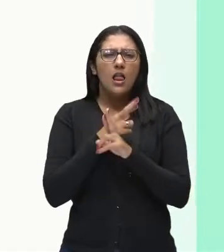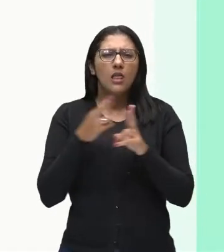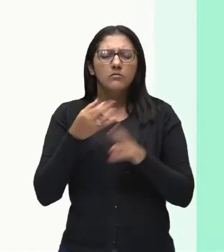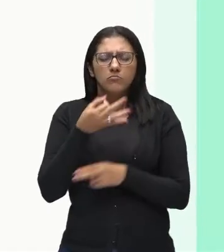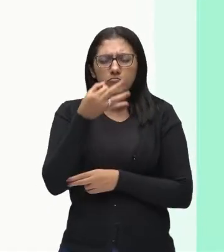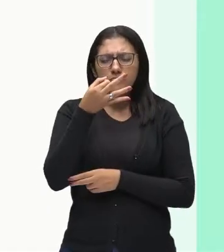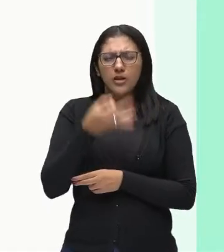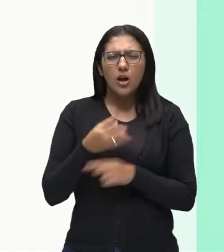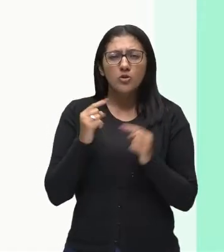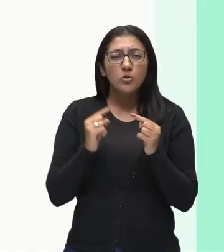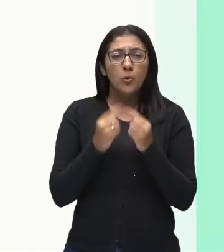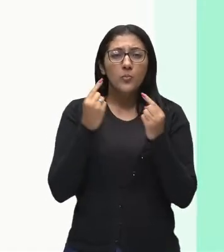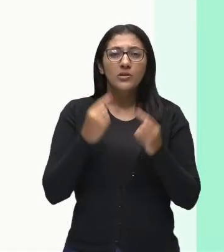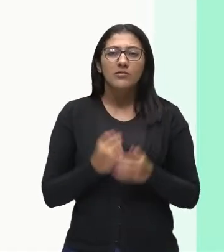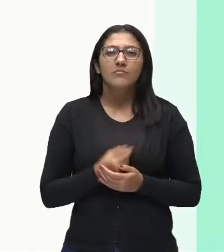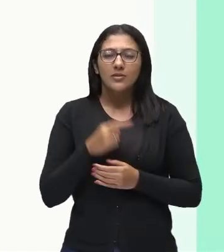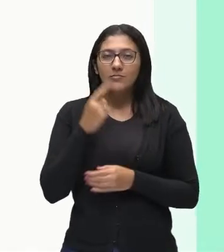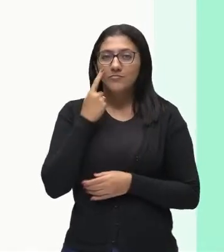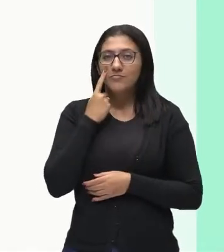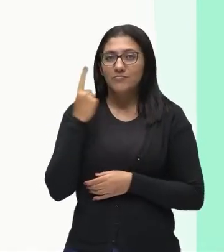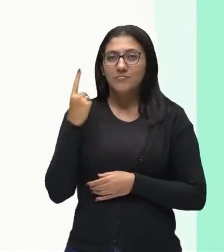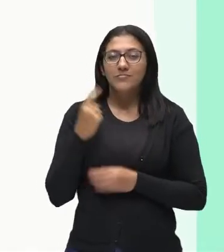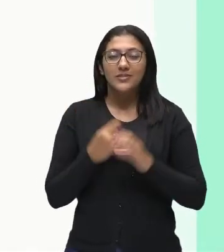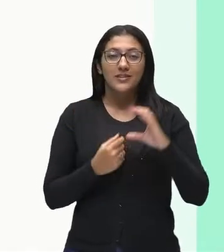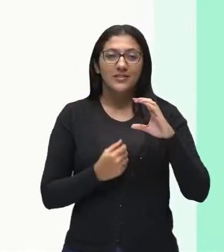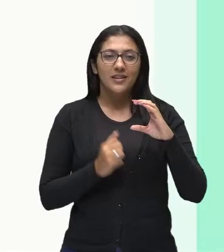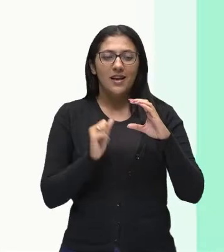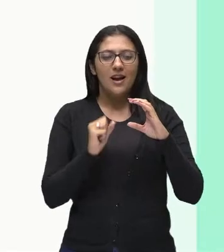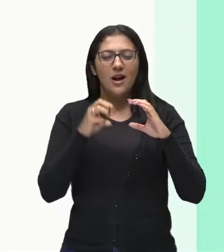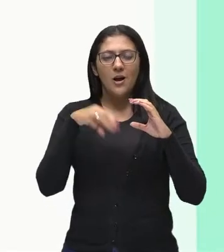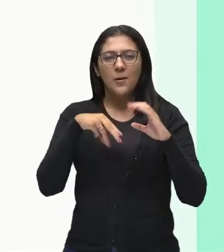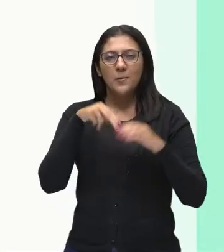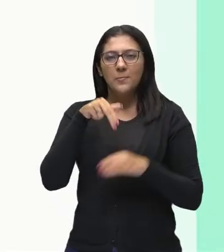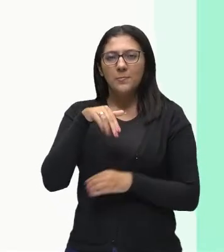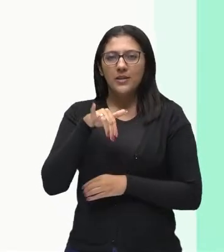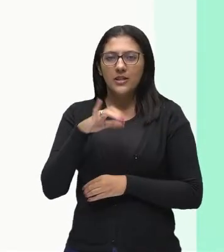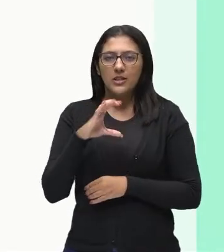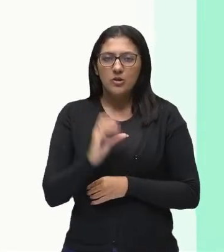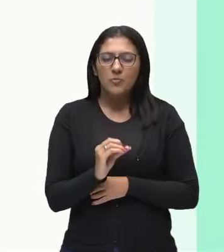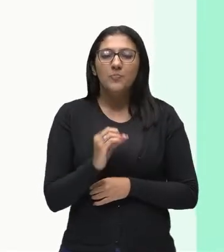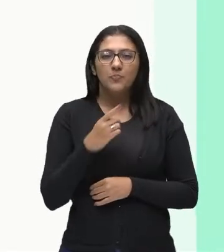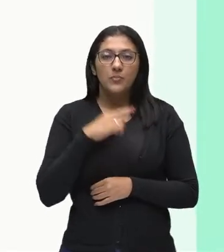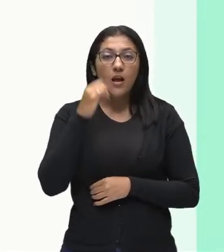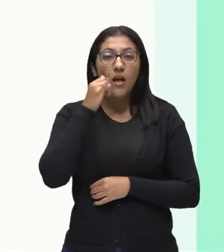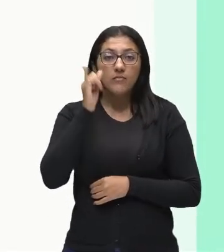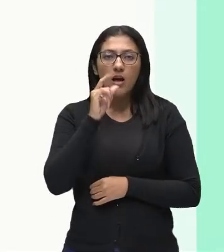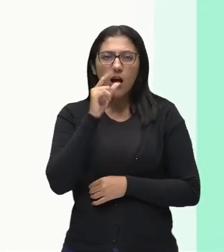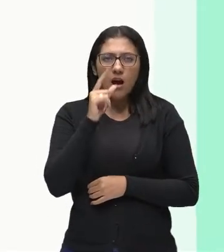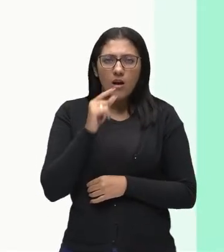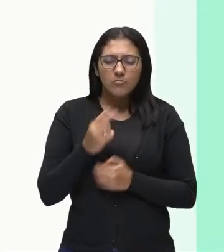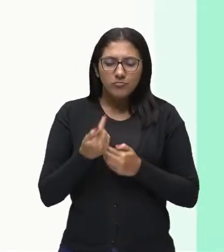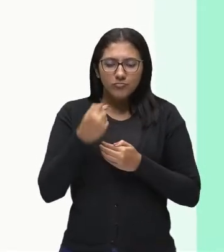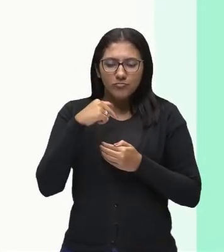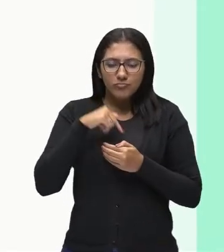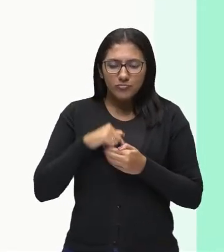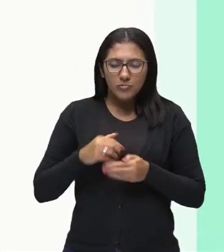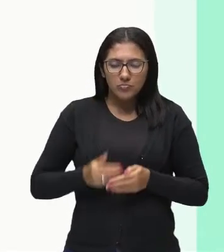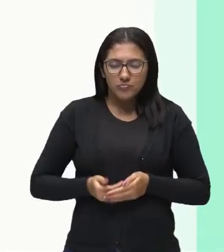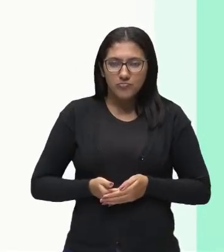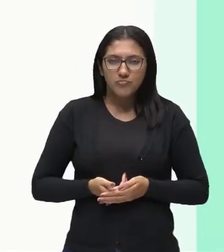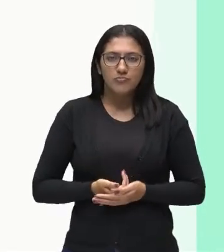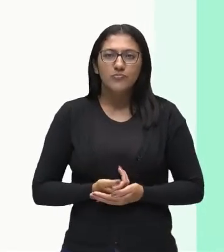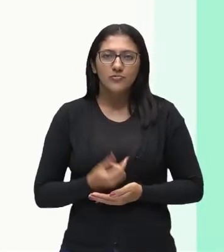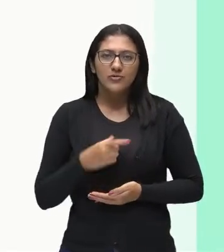aí, nós temos a letra C, o âmnio, cuja função é evitar ressecamento do embrião, exatamente porque ele vai ter ali, ó,